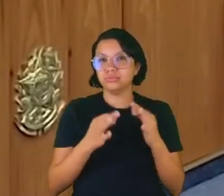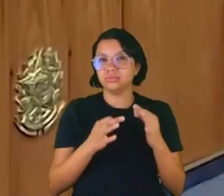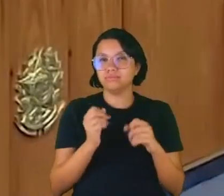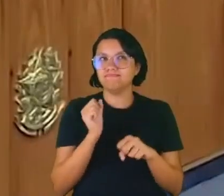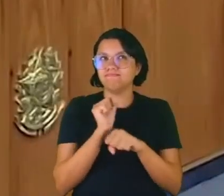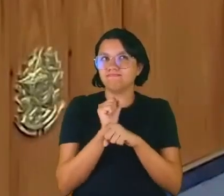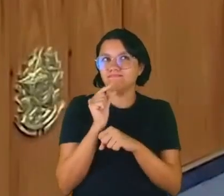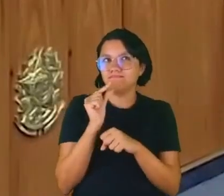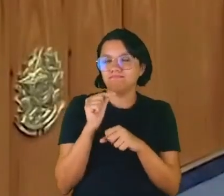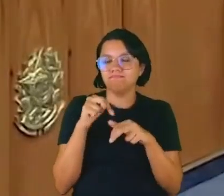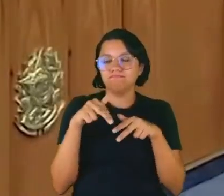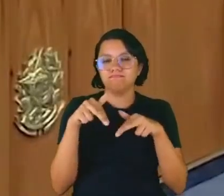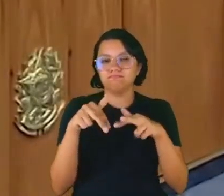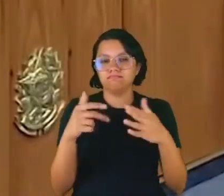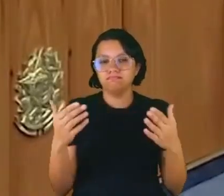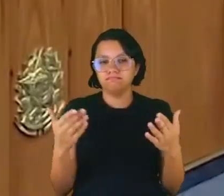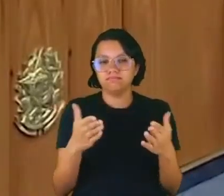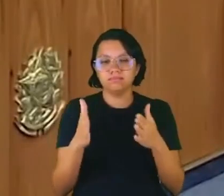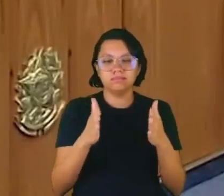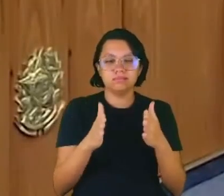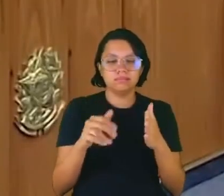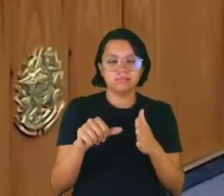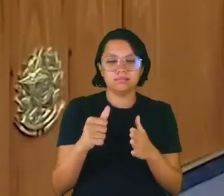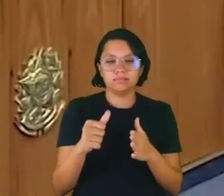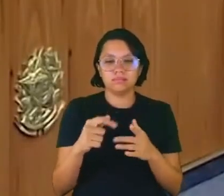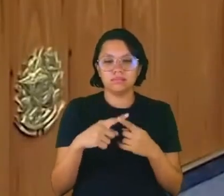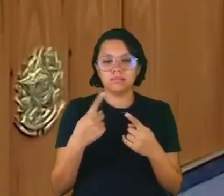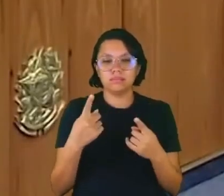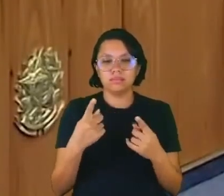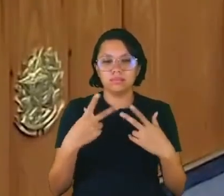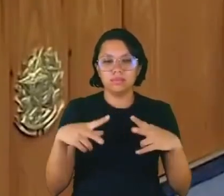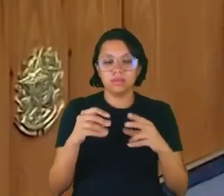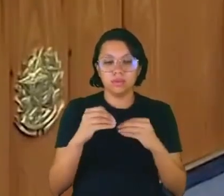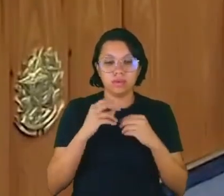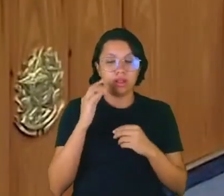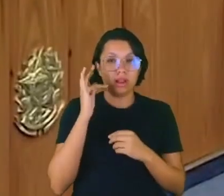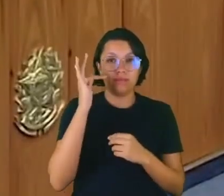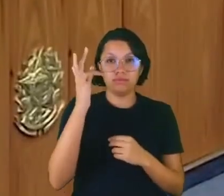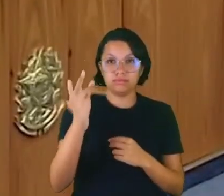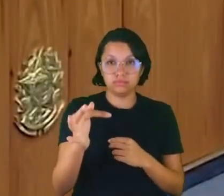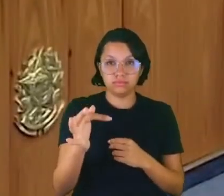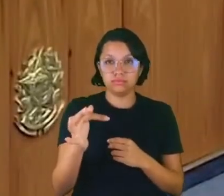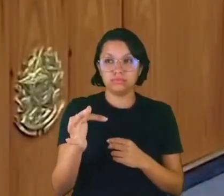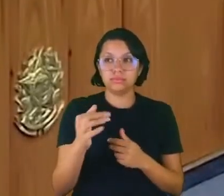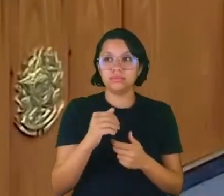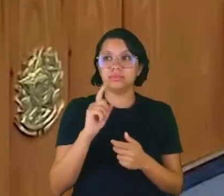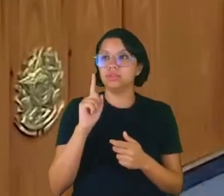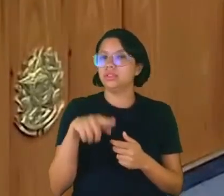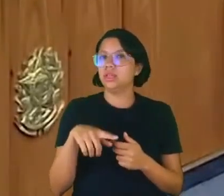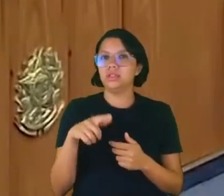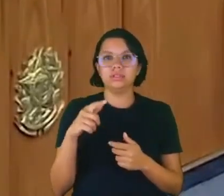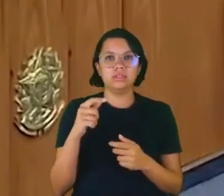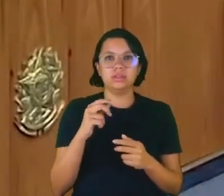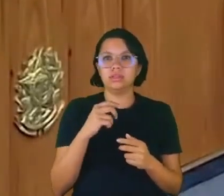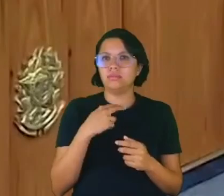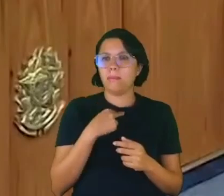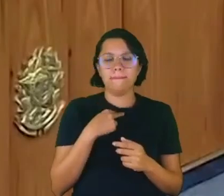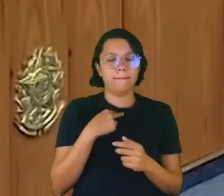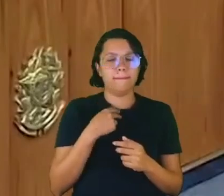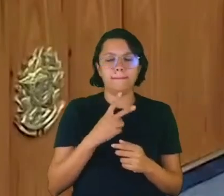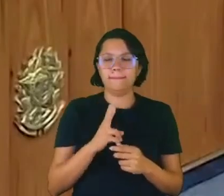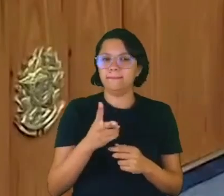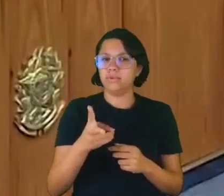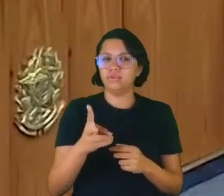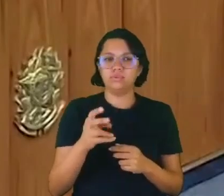o andamento naquele primeiro momento, mas ele vai ter um ganho lá na frente, que é de não deixar prosseguir algo que está fadado